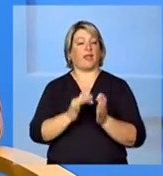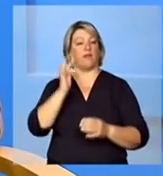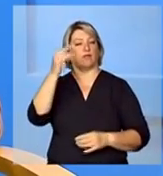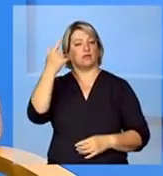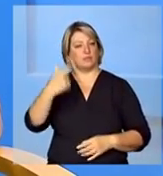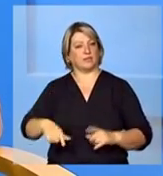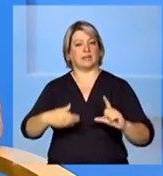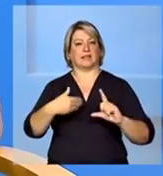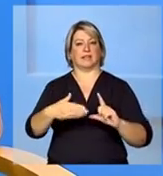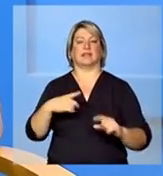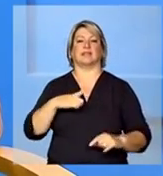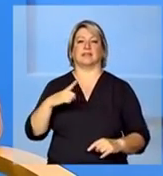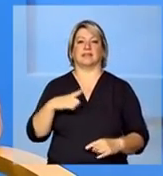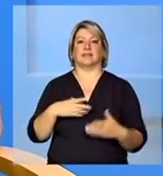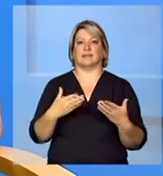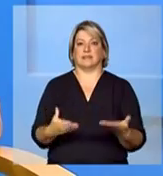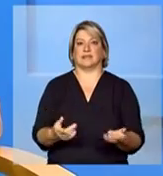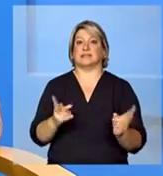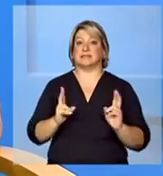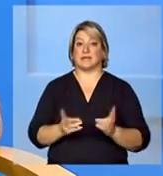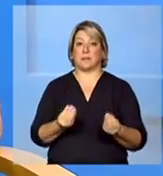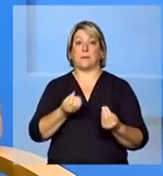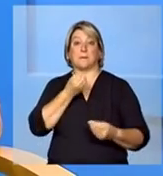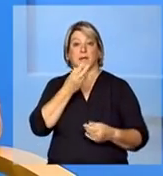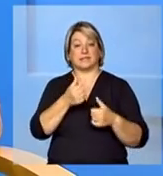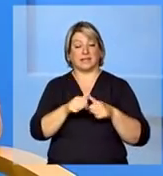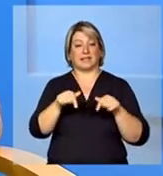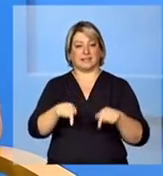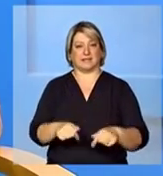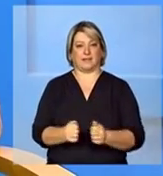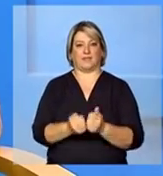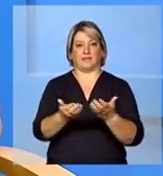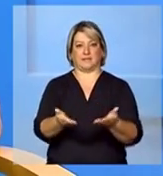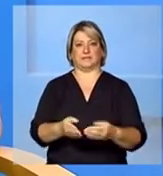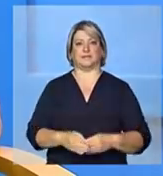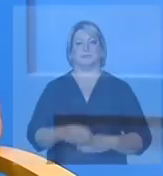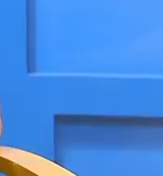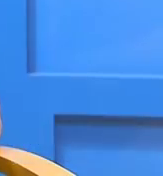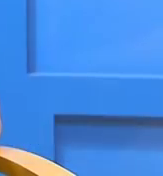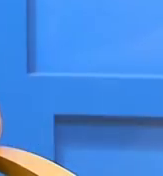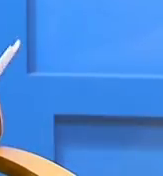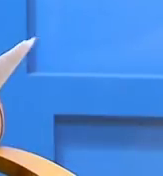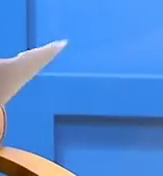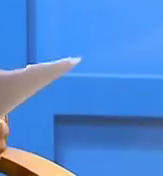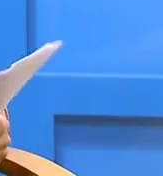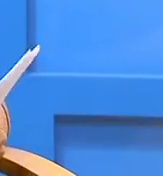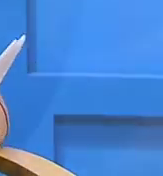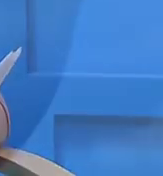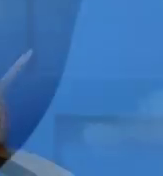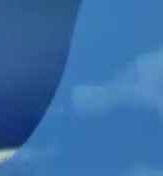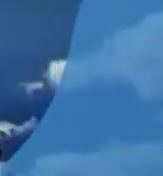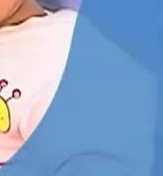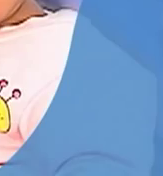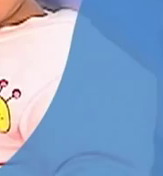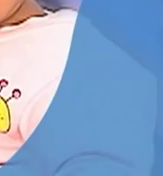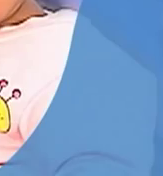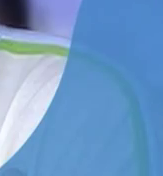próxima teleconferência é sempre muito bom estar com você a gente se vê tchau